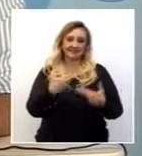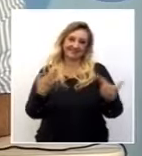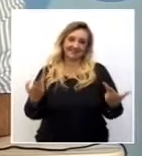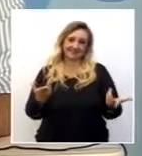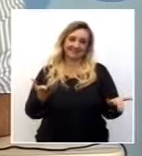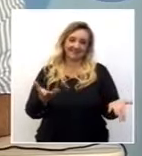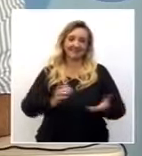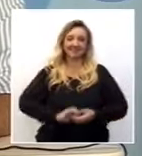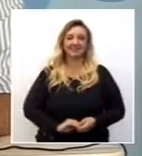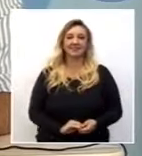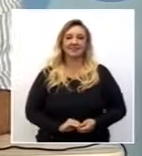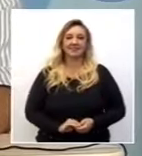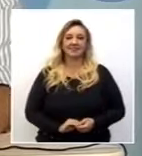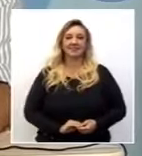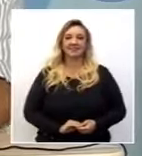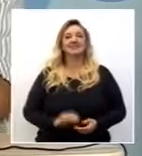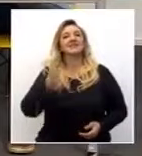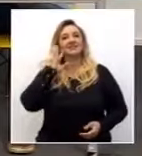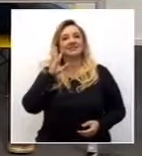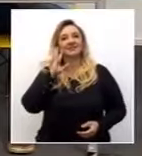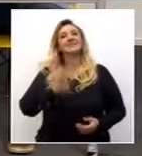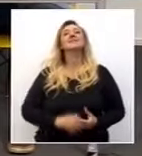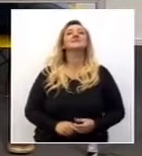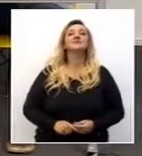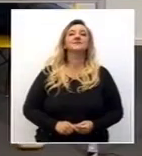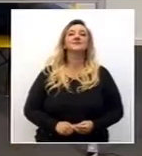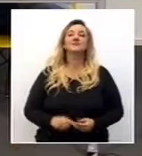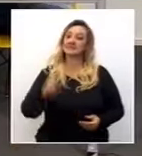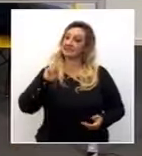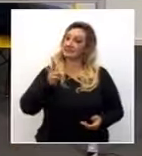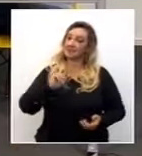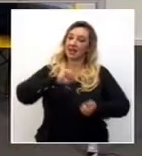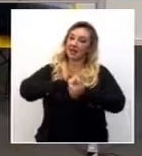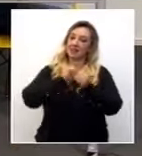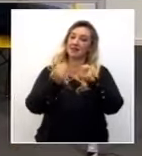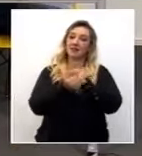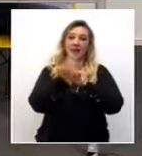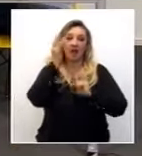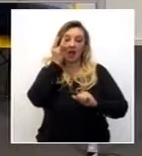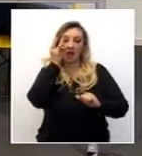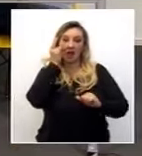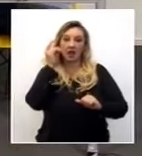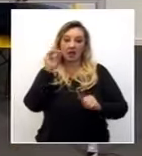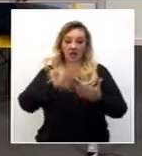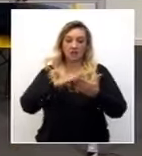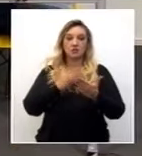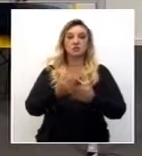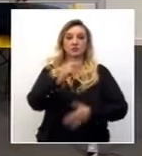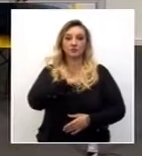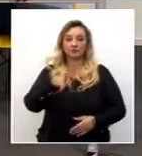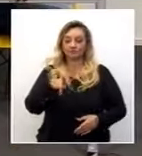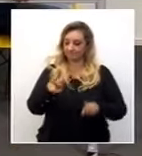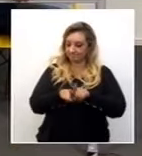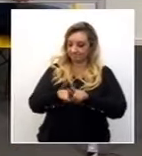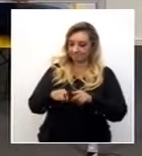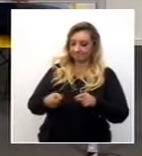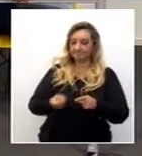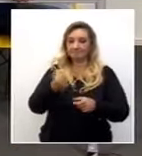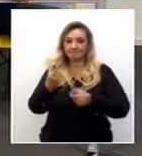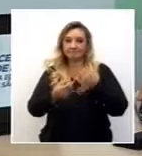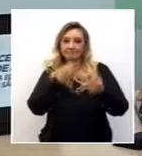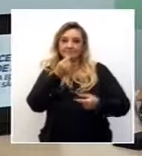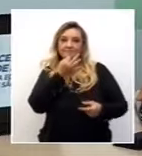tá, pessoal? É sempre muito adaptando, legal. Né, Bruno, a realidade da escola e do professor, né? Tem mais aqui, mais